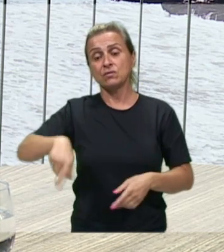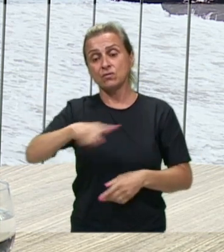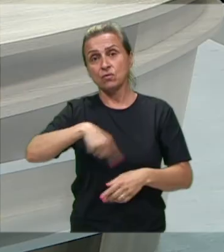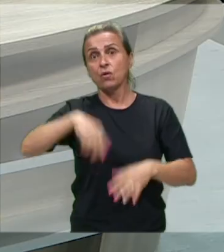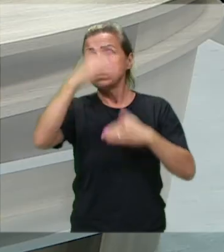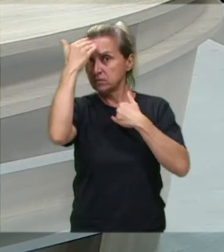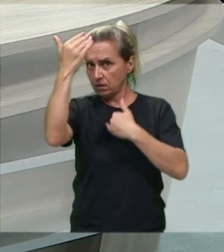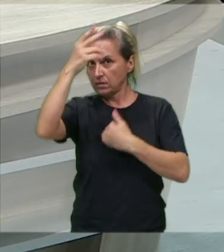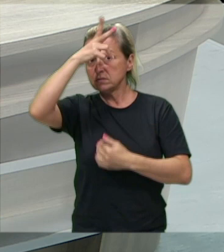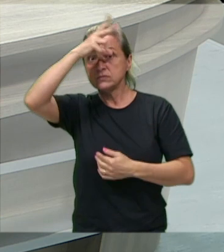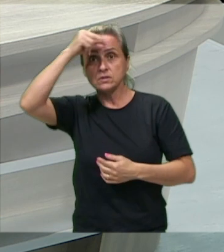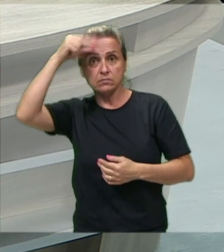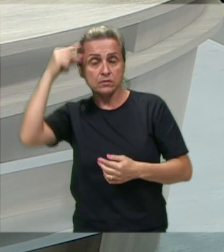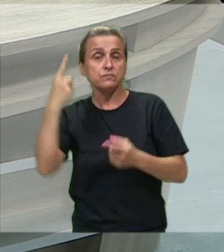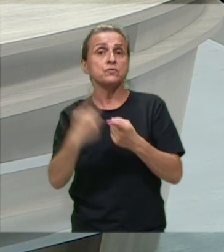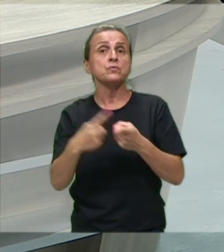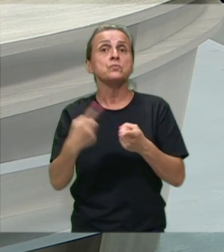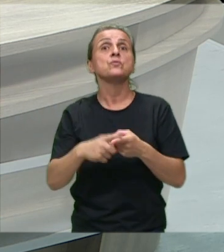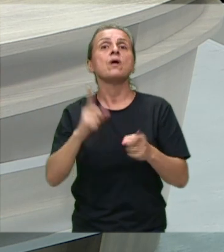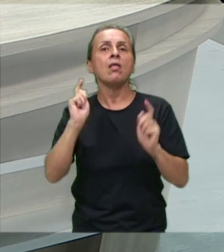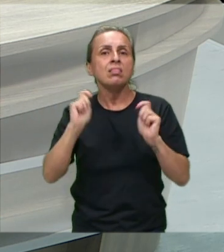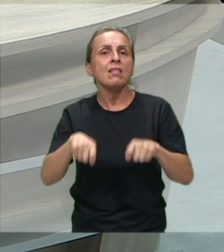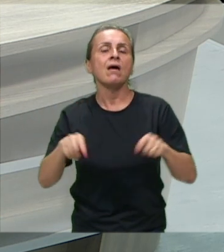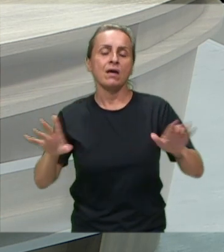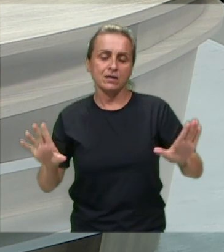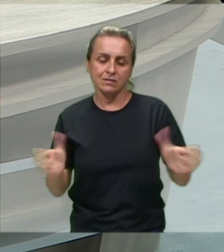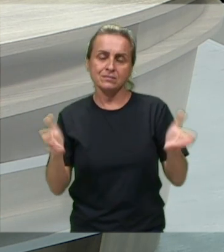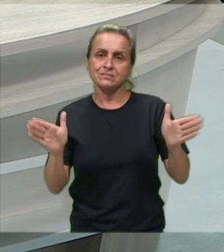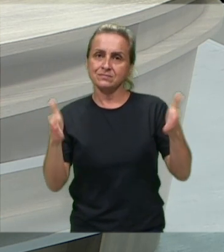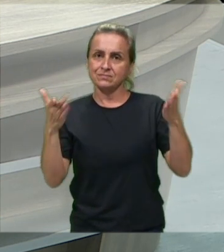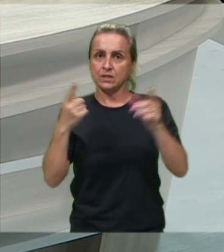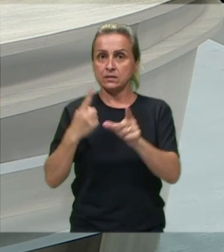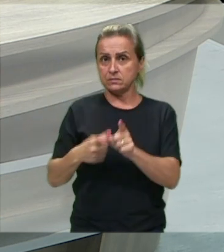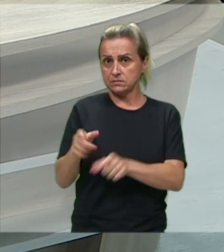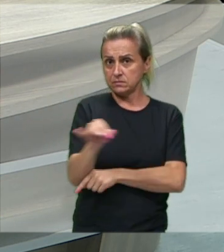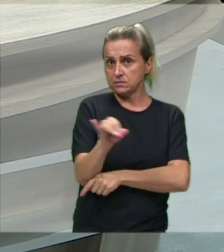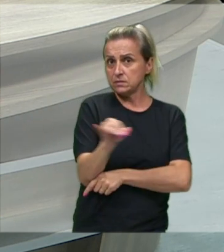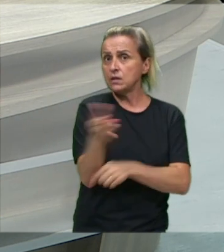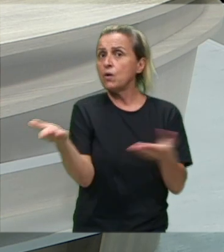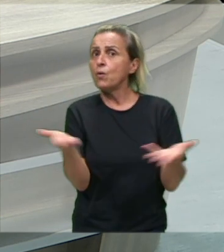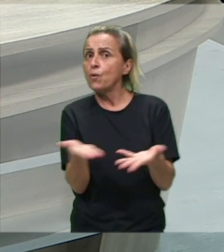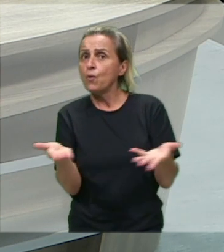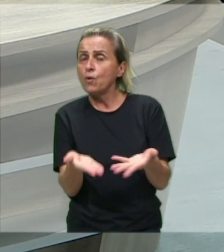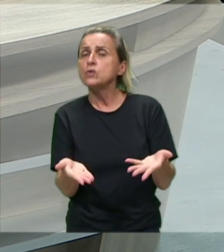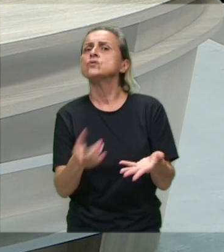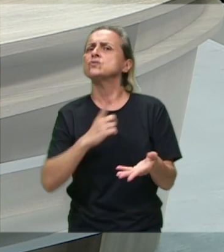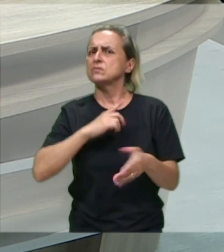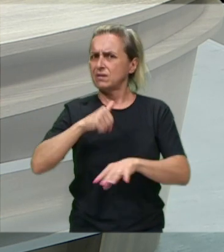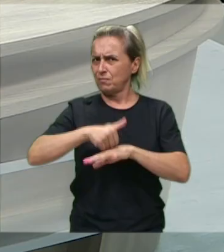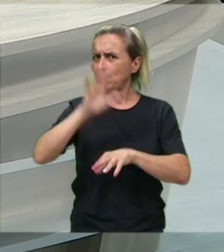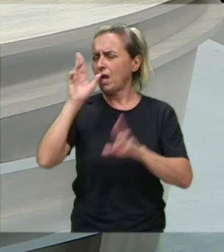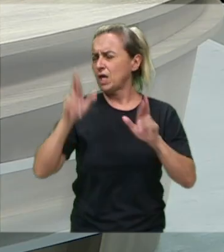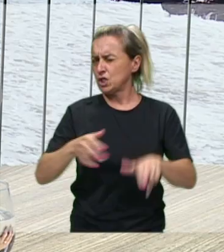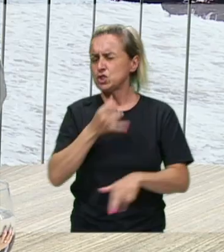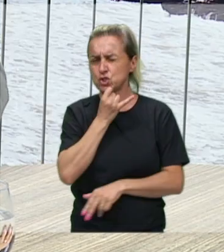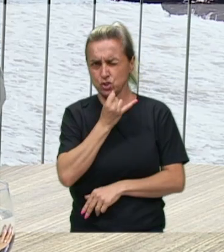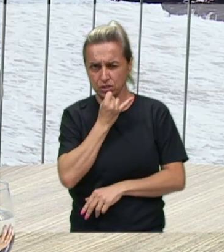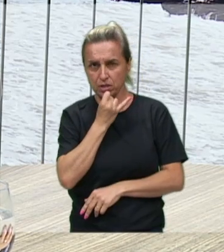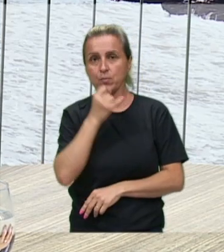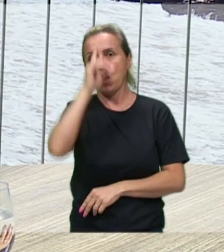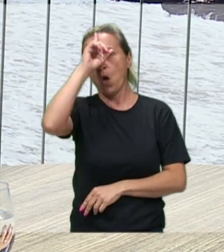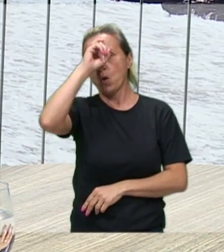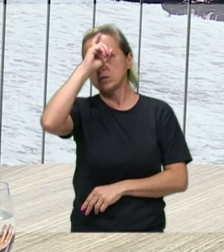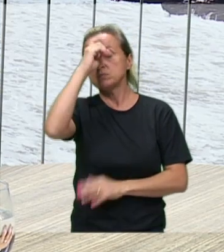a prefeitura de fazer esse incentivo. Então, a nossa cidade hoje, ela é compartilhada por outras regiões. Vou dar um exemplo. O Hospital